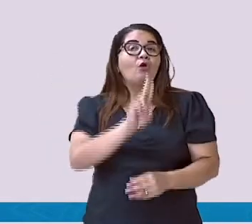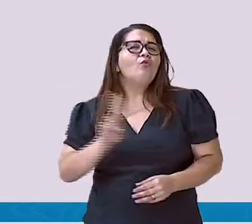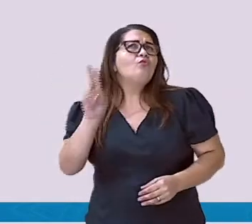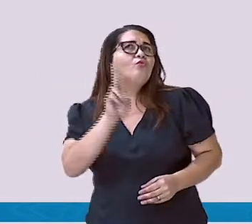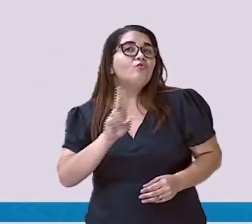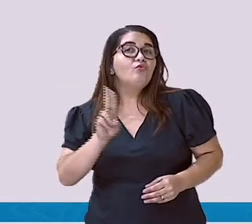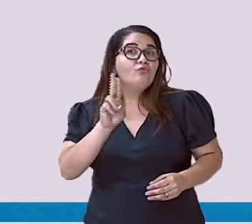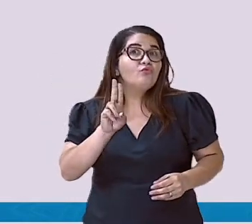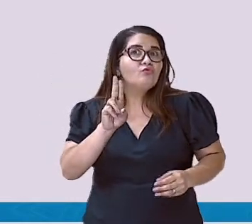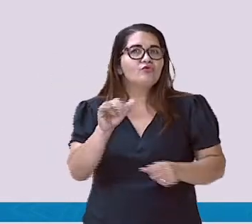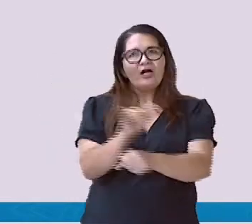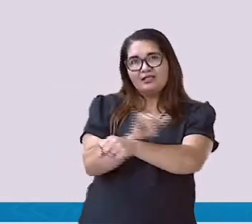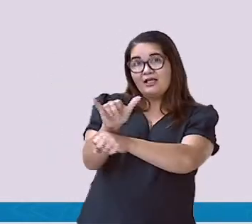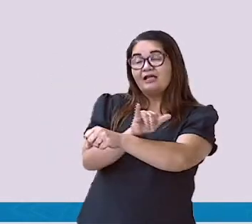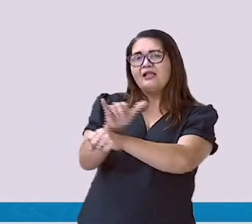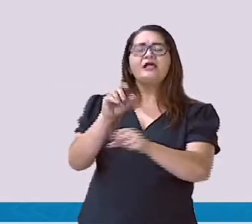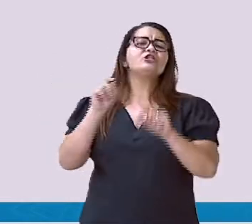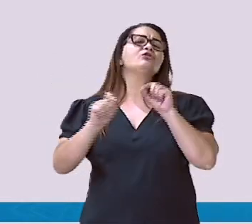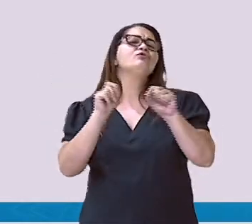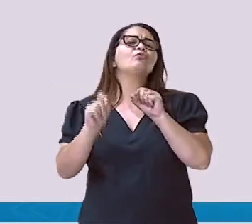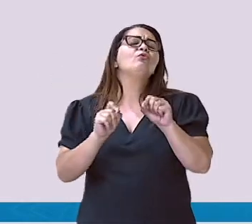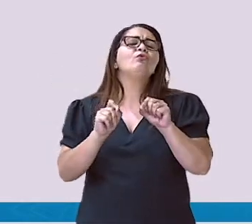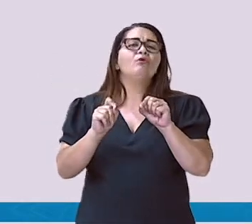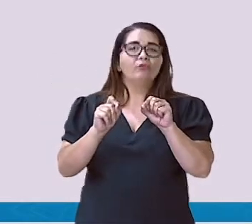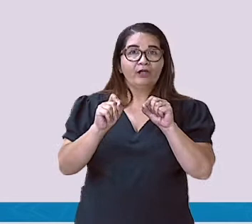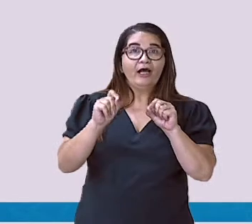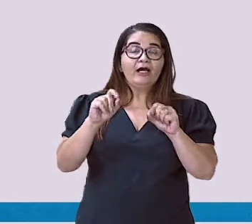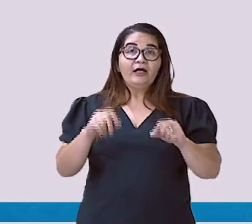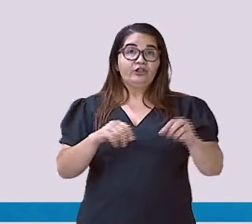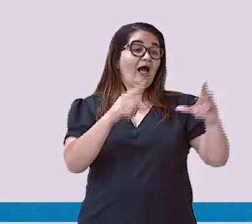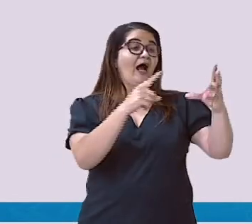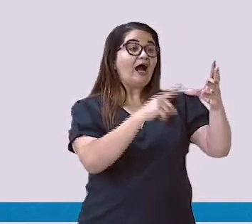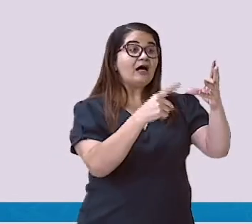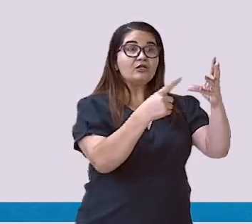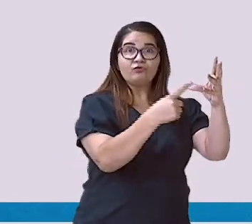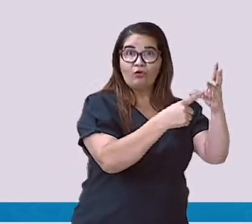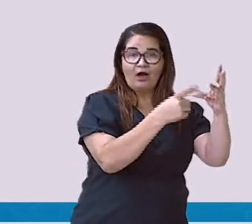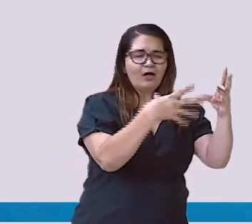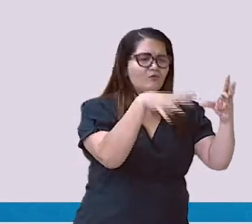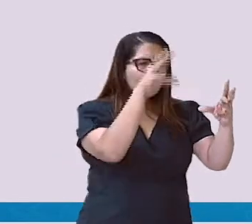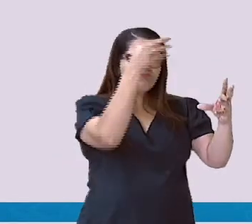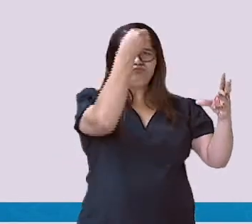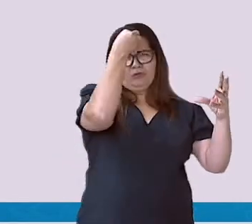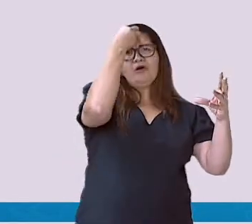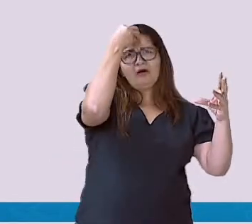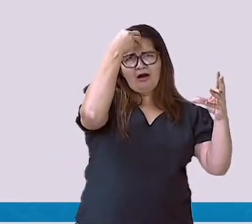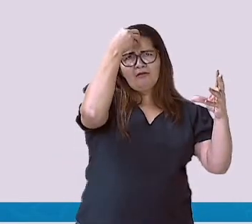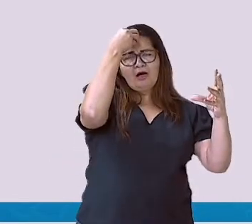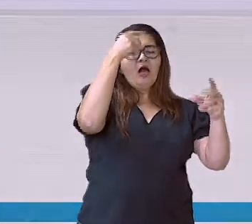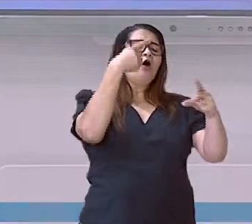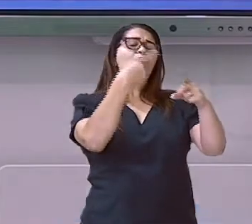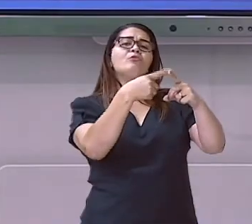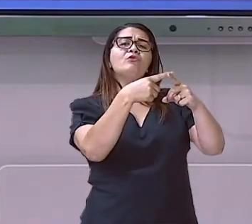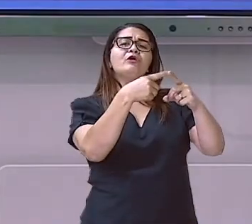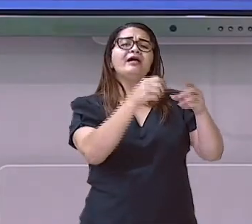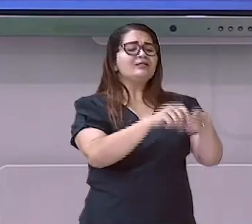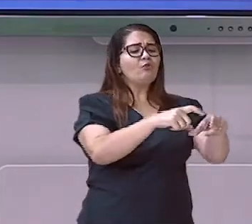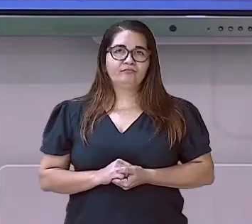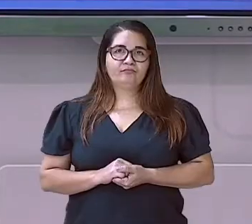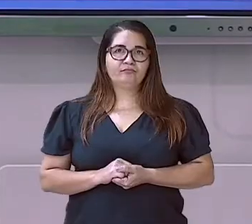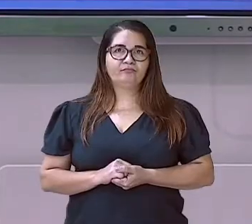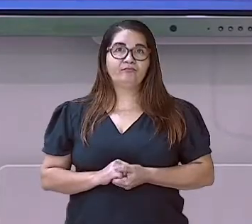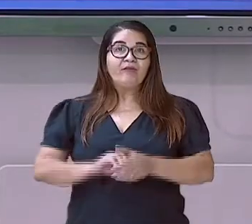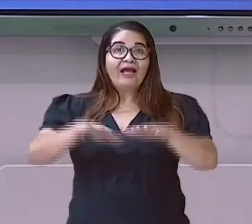de memorizar as vogais, porque elas são em menor quantidade, em menor